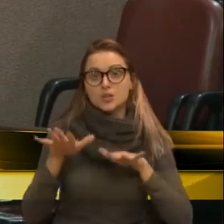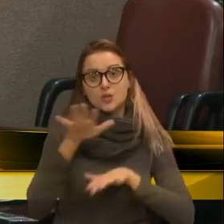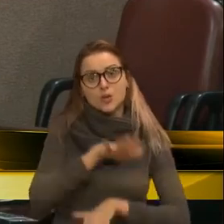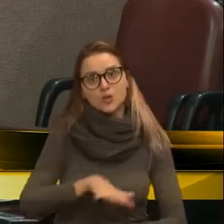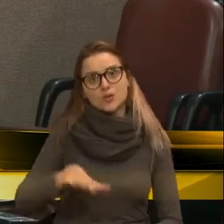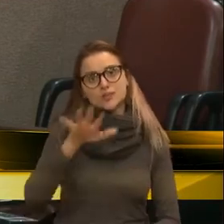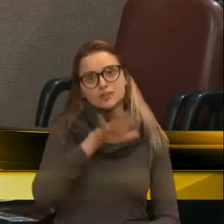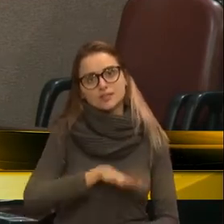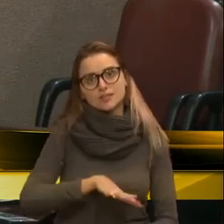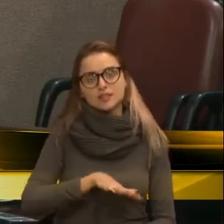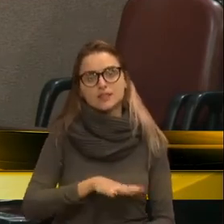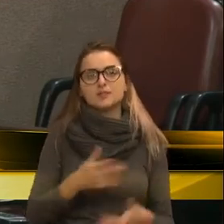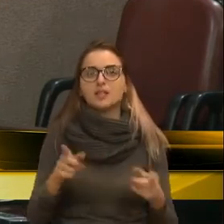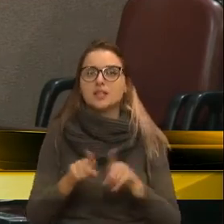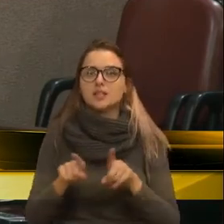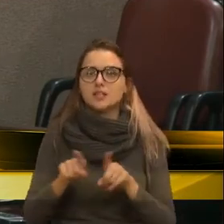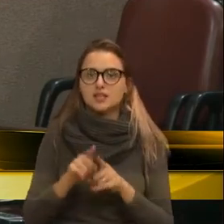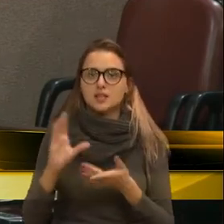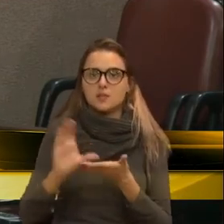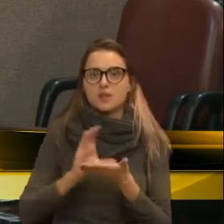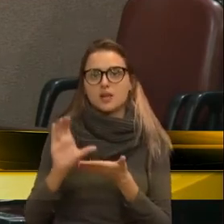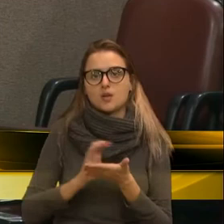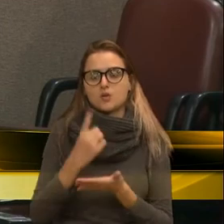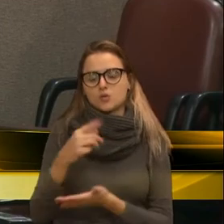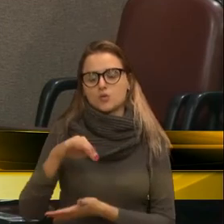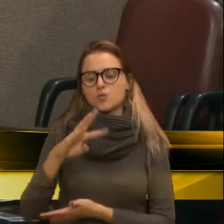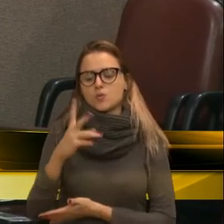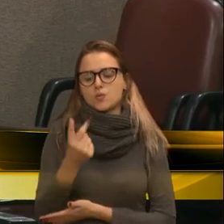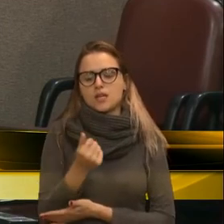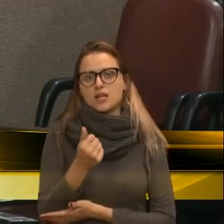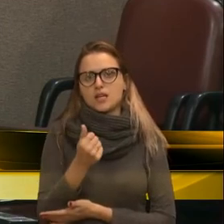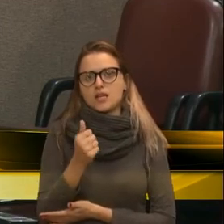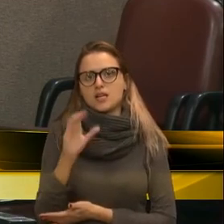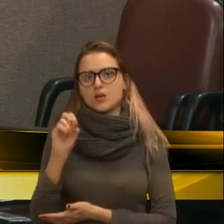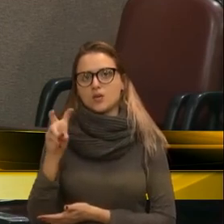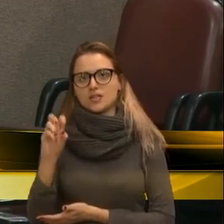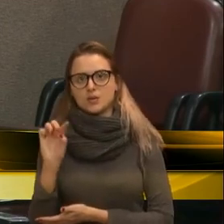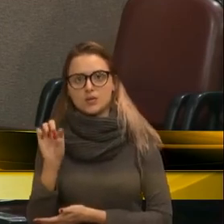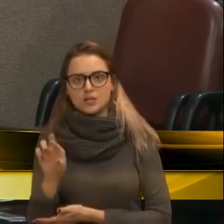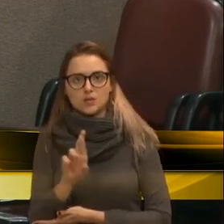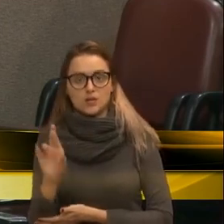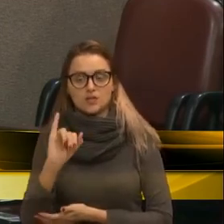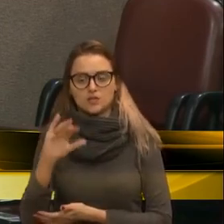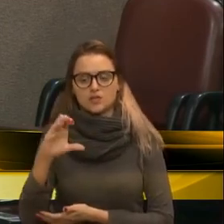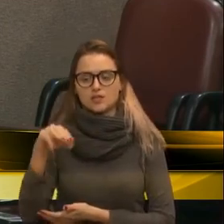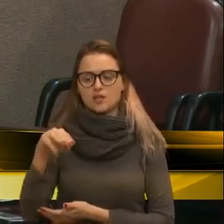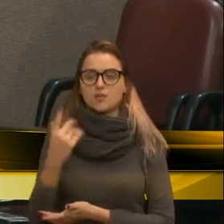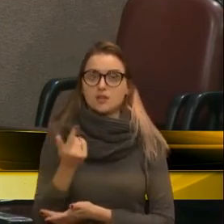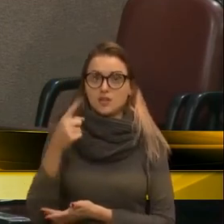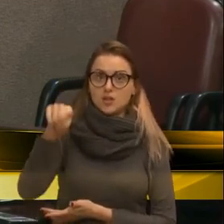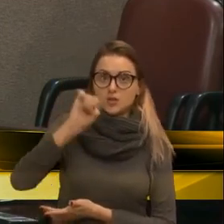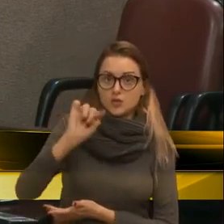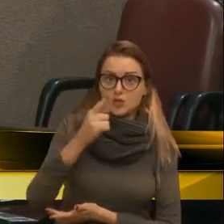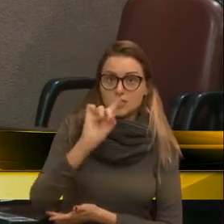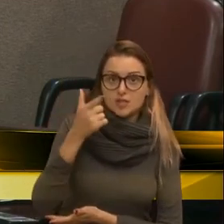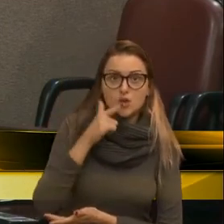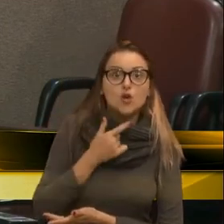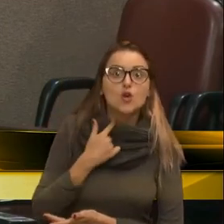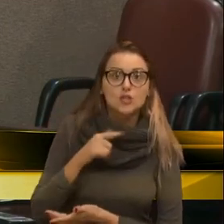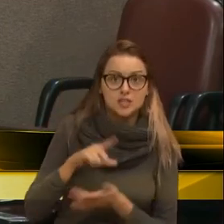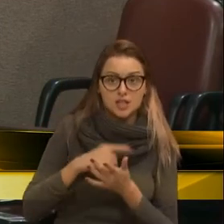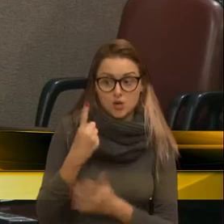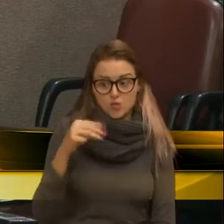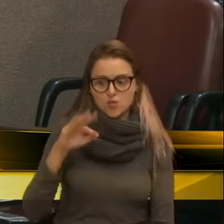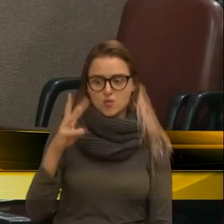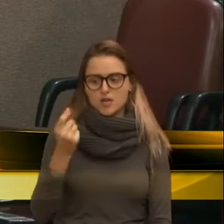sul e arrecadar 1,50 milhão por mês de retorno de ICM. Vocês não gostariam de ter 1,50 milhão a